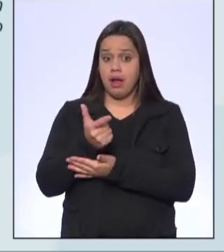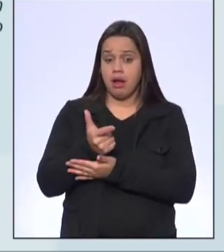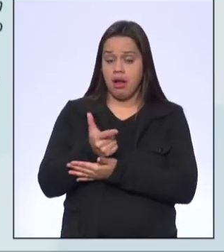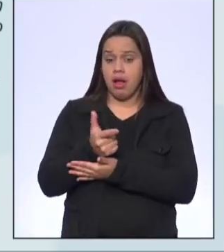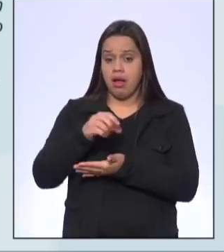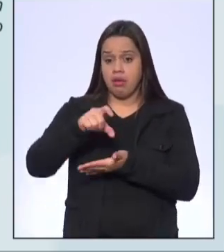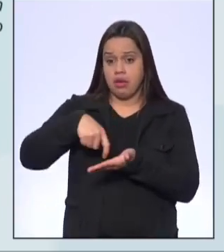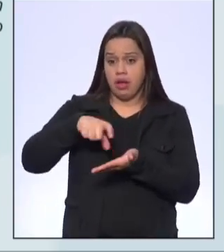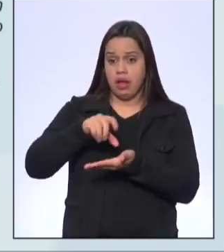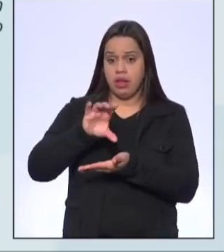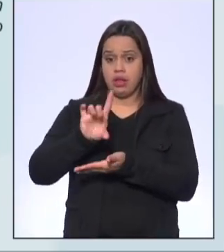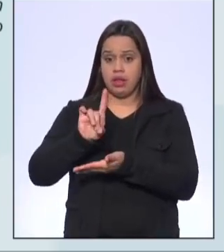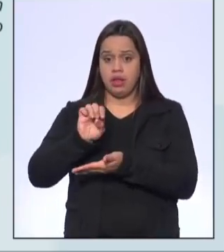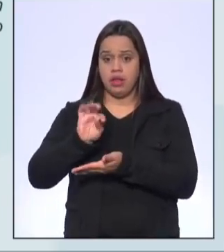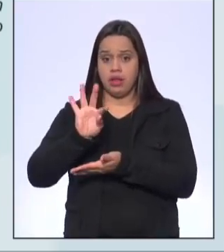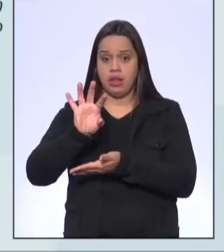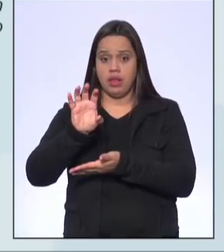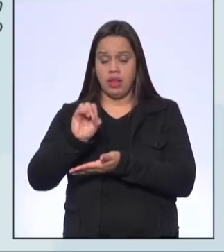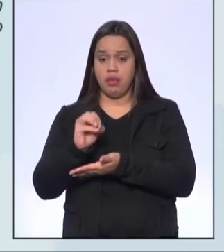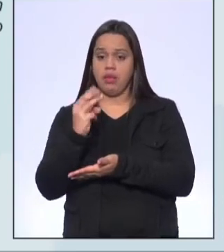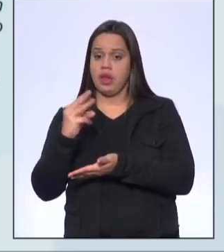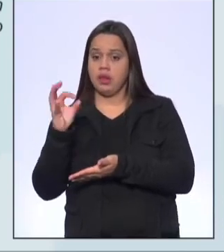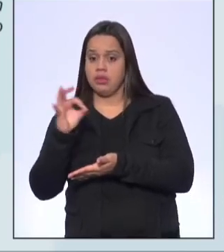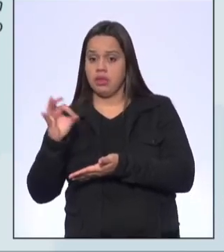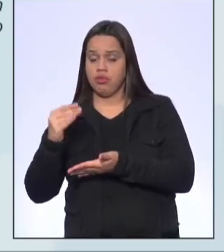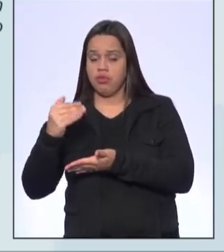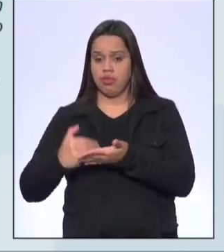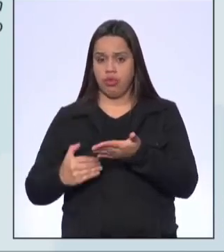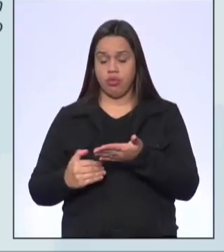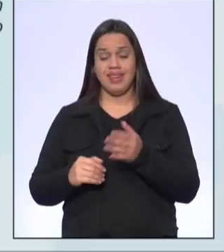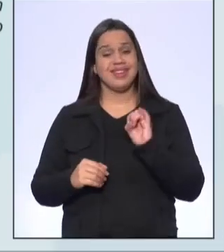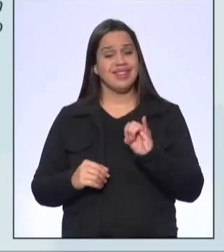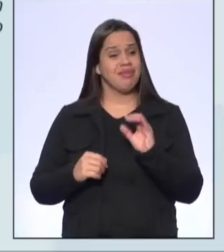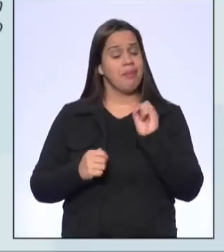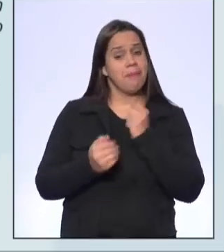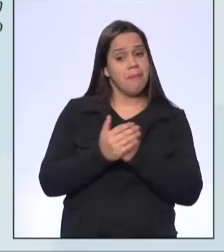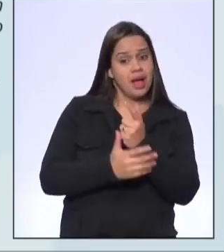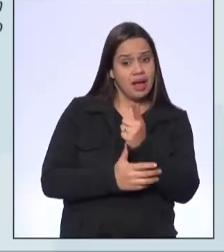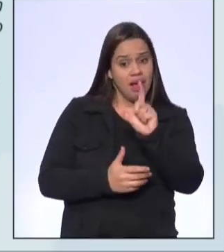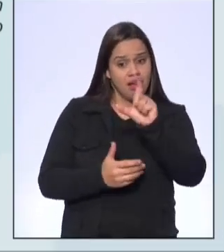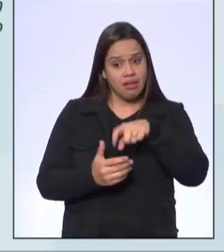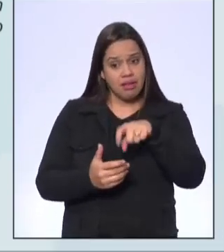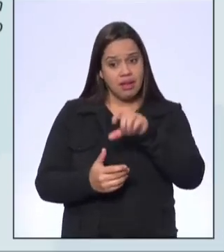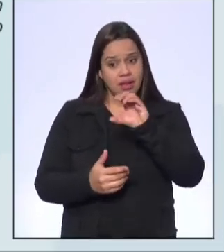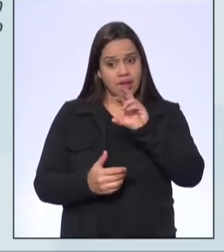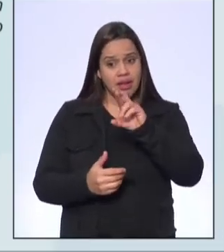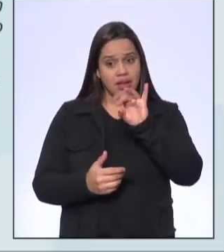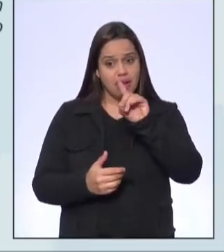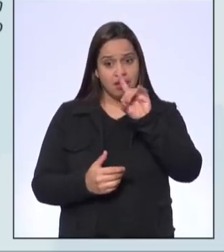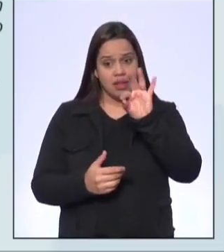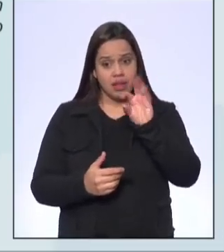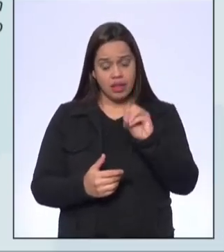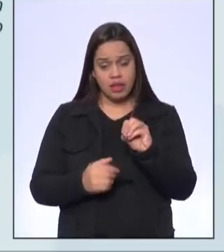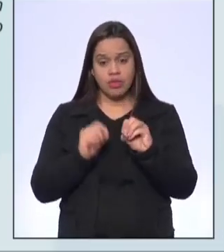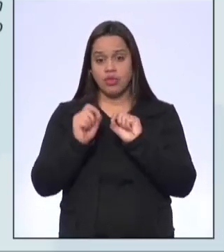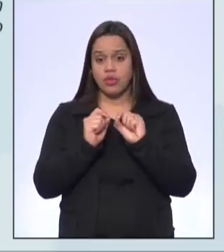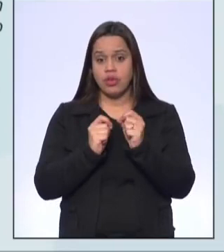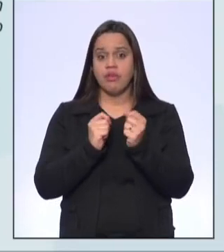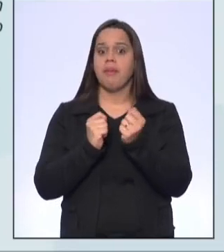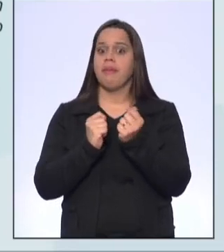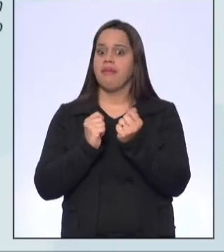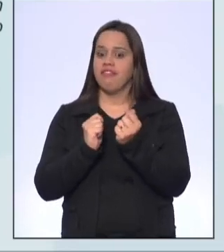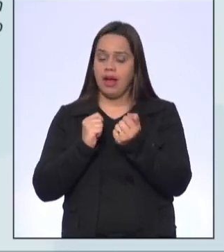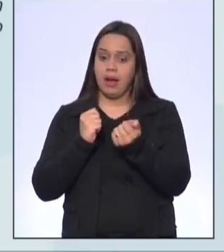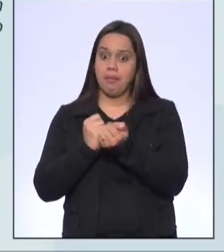débito automático, será de 3% o desconto. No caso do pagamento com cartão de crédito, será